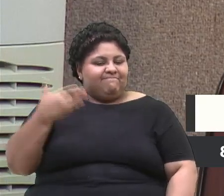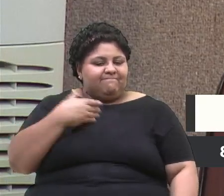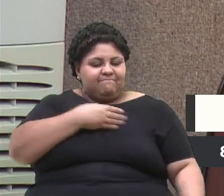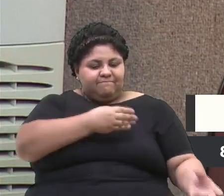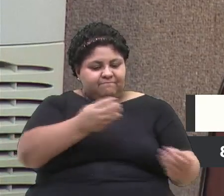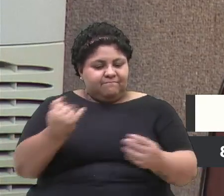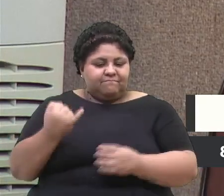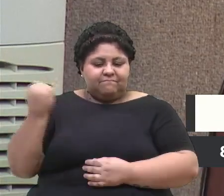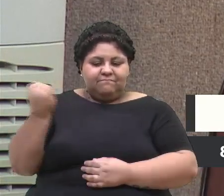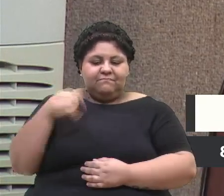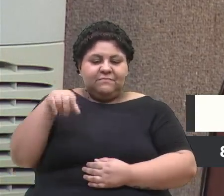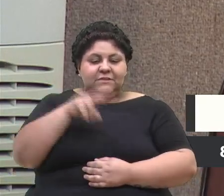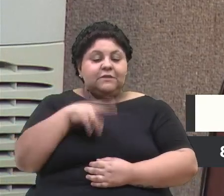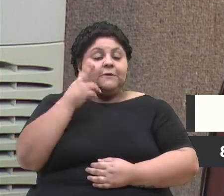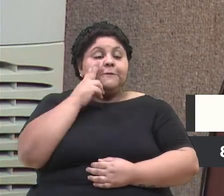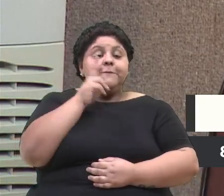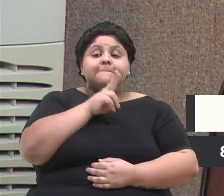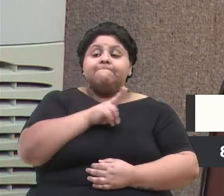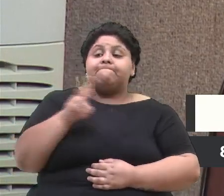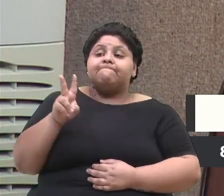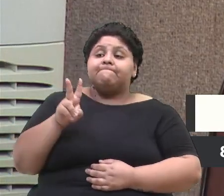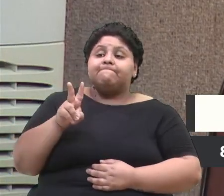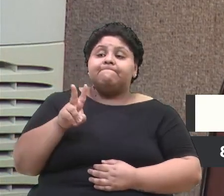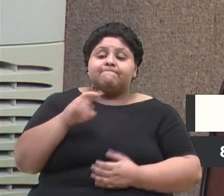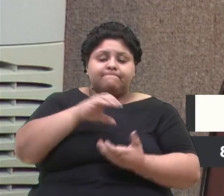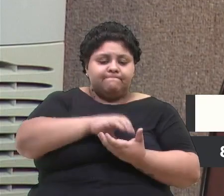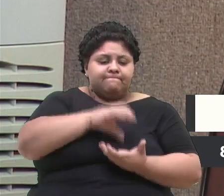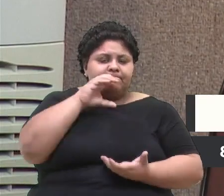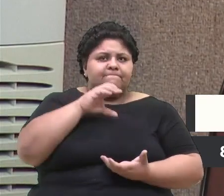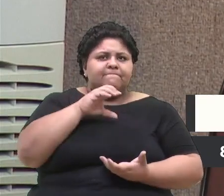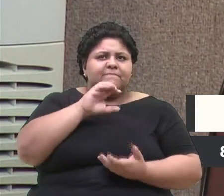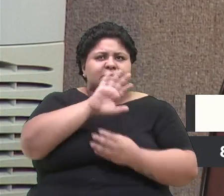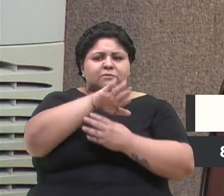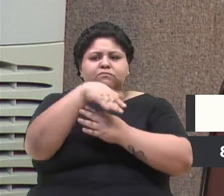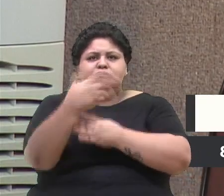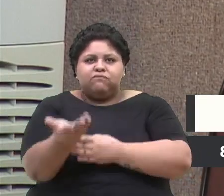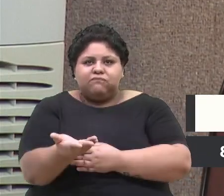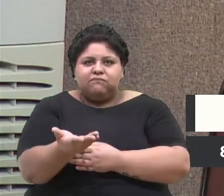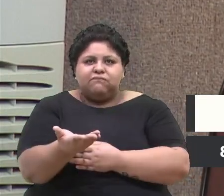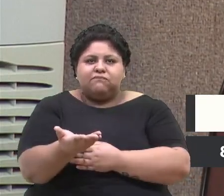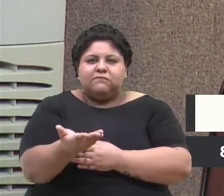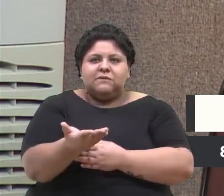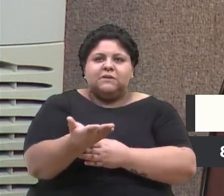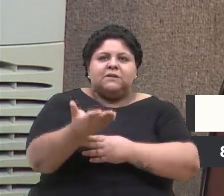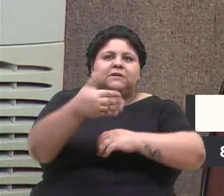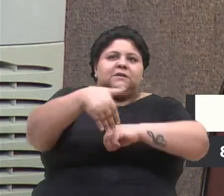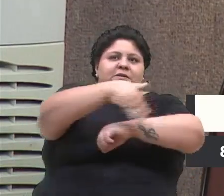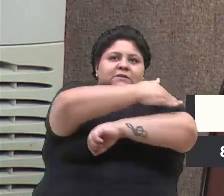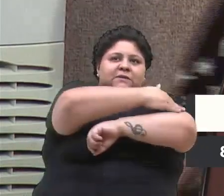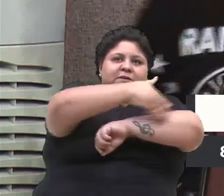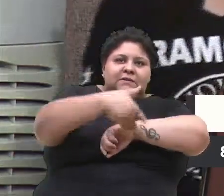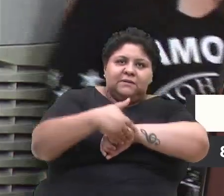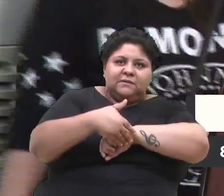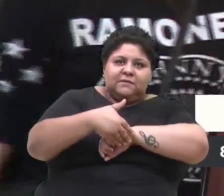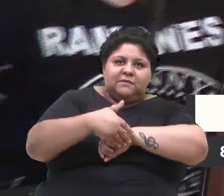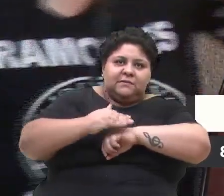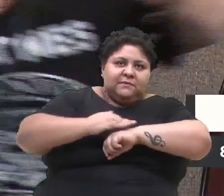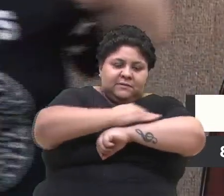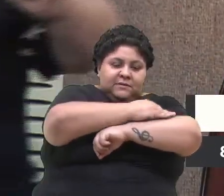gente olhar. Também vi muitos idosos tropeçando nas ruas, nas calçadas. Então, esse